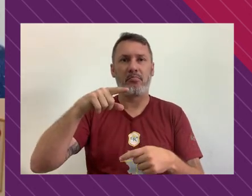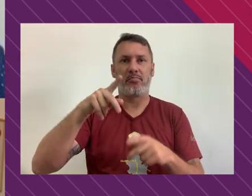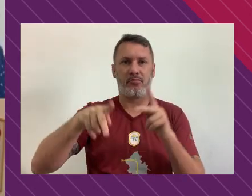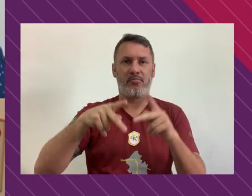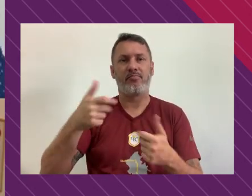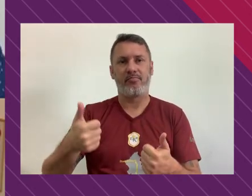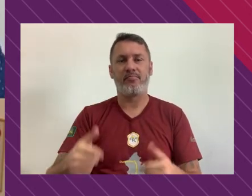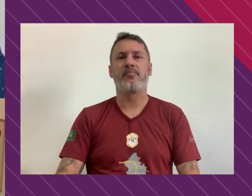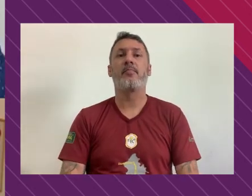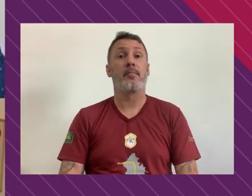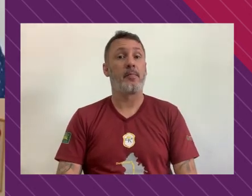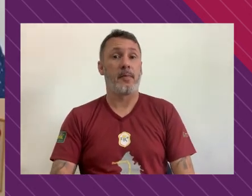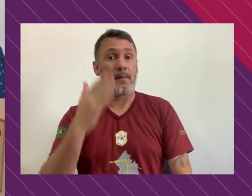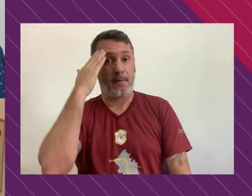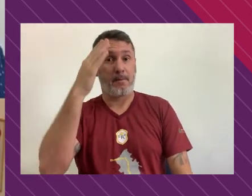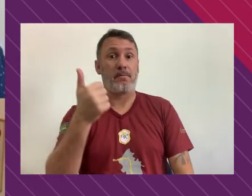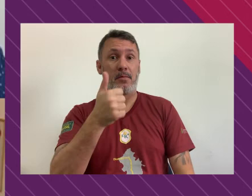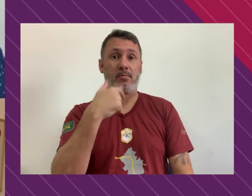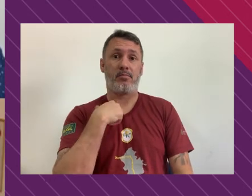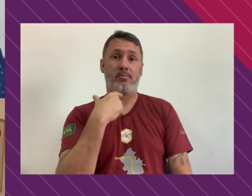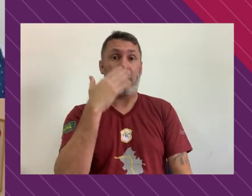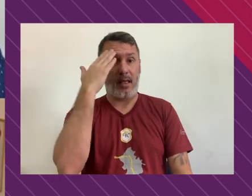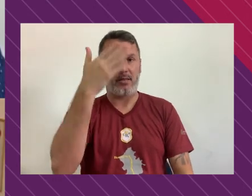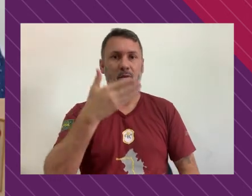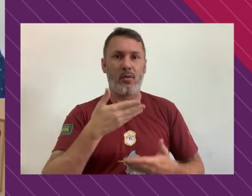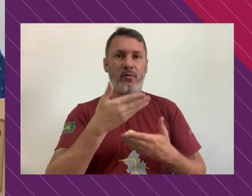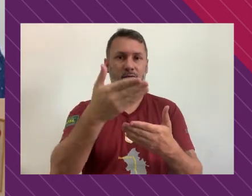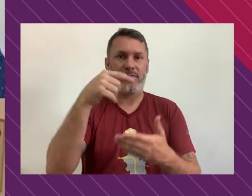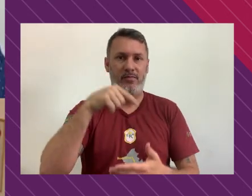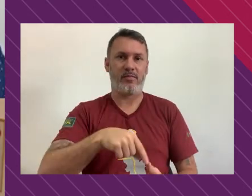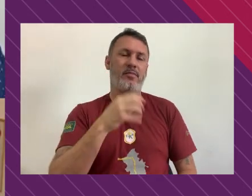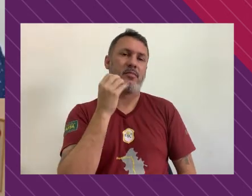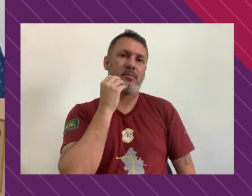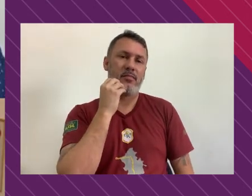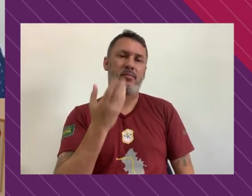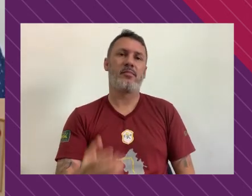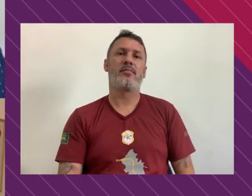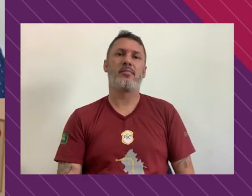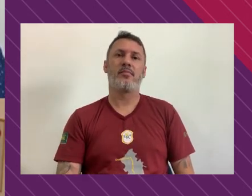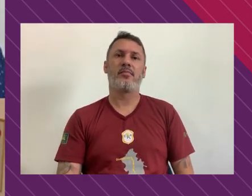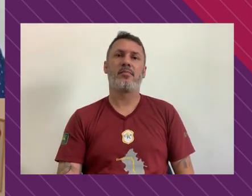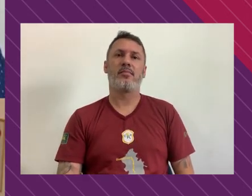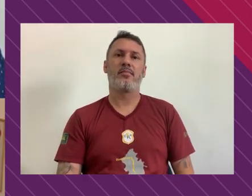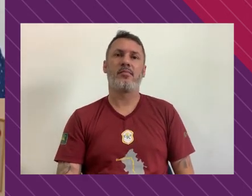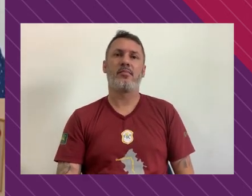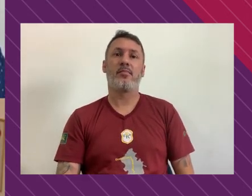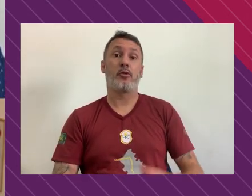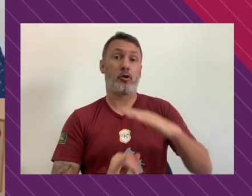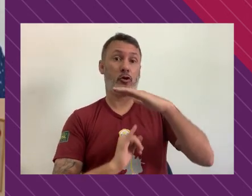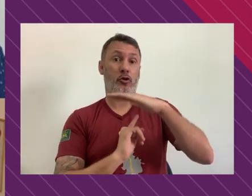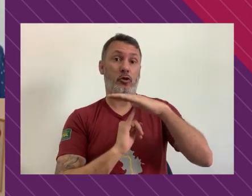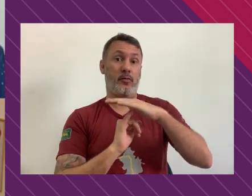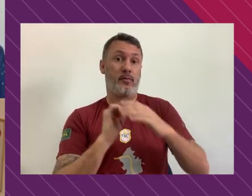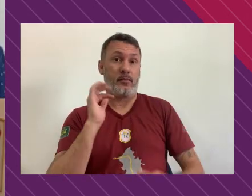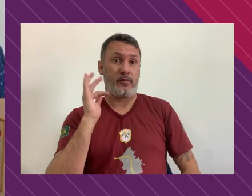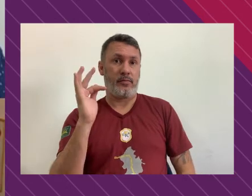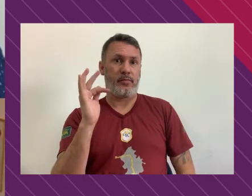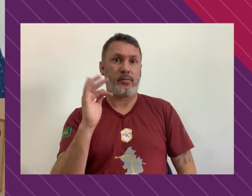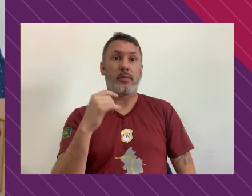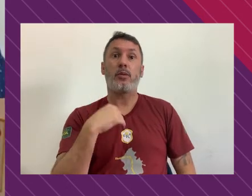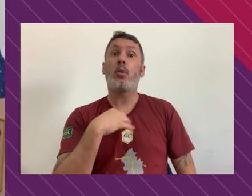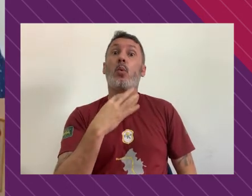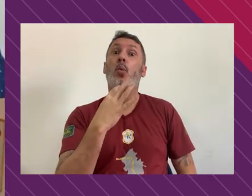anos. Então Aí, eu olha que era um maravilha. técnico que trabalhava com Sim, música. sim. Então foi bastante interessante isso para mim. Não, E isso é muito desde o legal porque início, mostra como